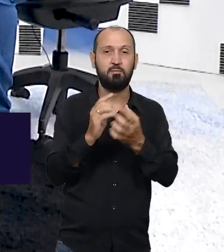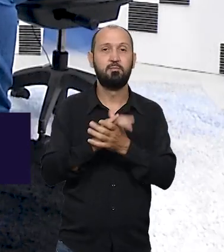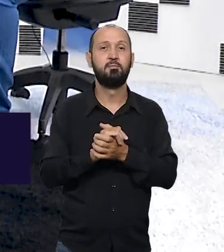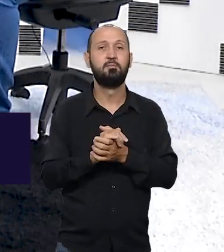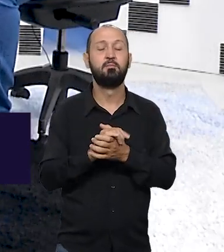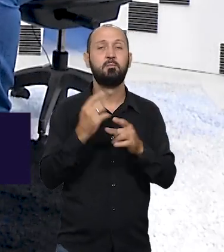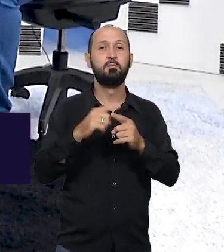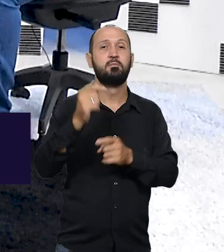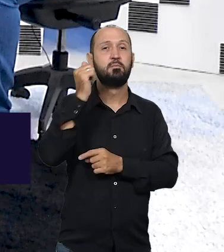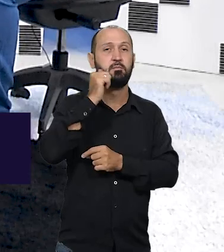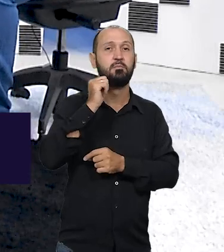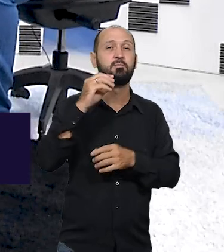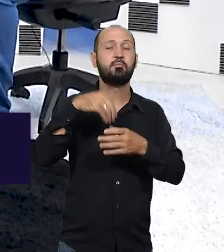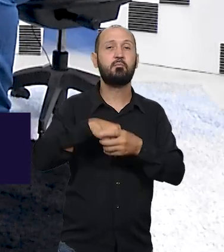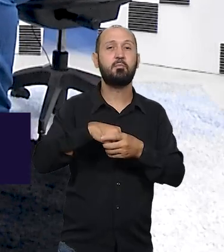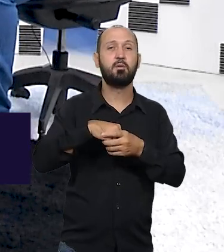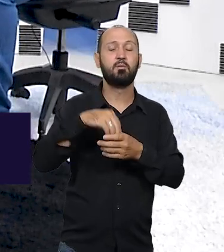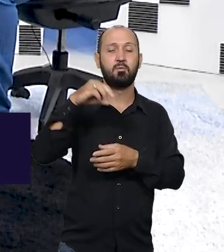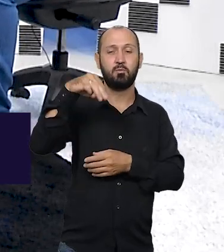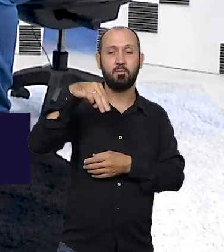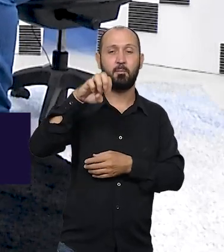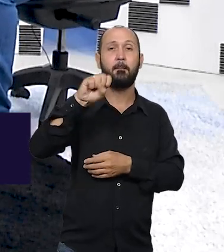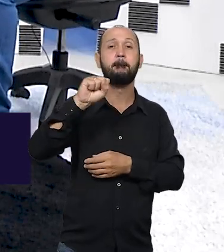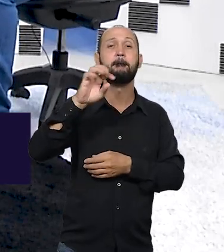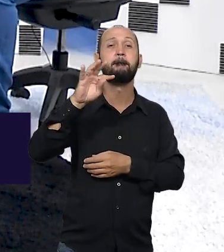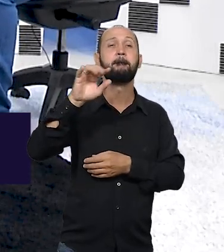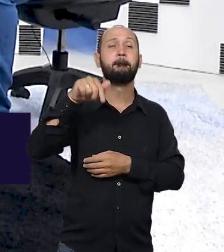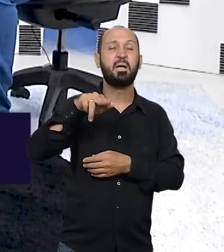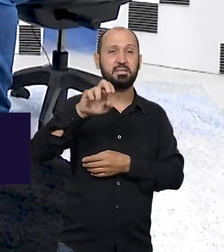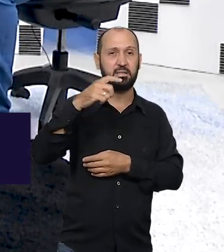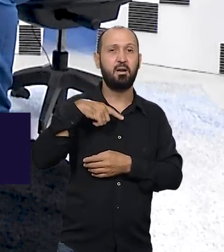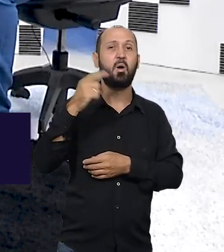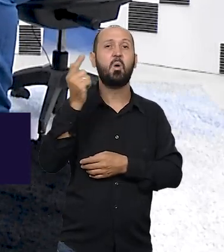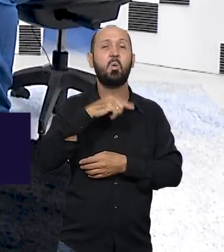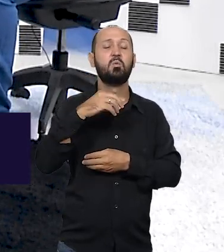né? Então assim, ela consegue se mesclar e se